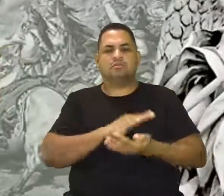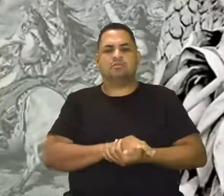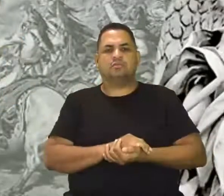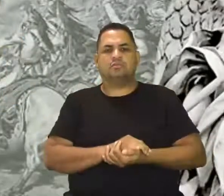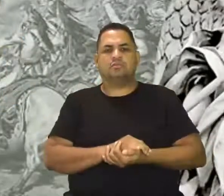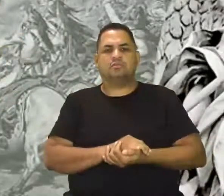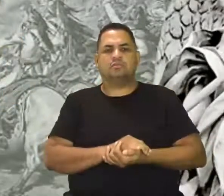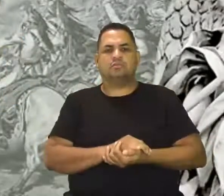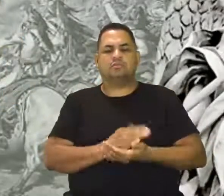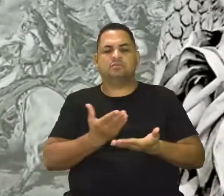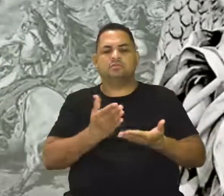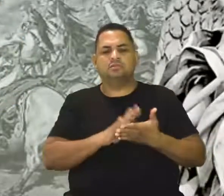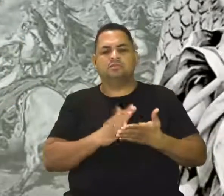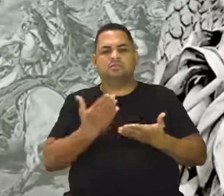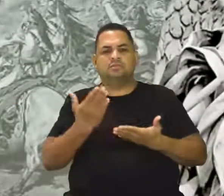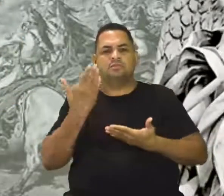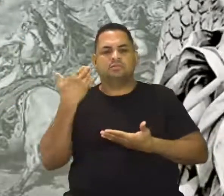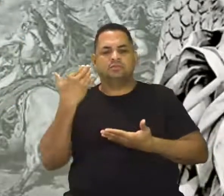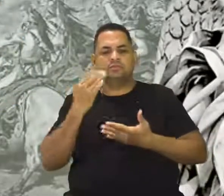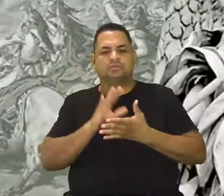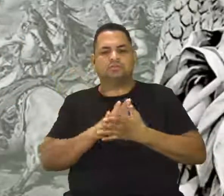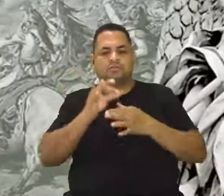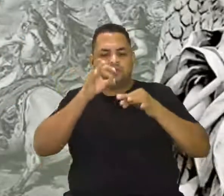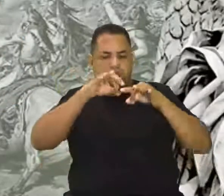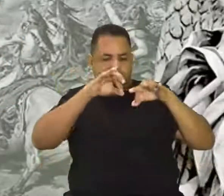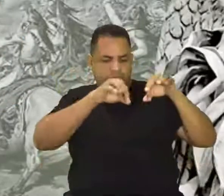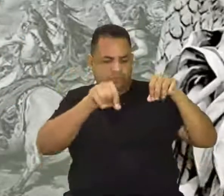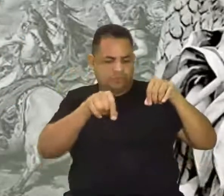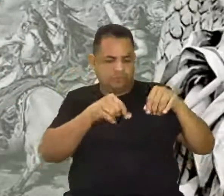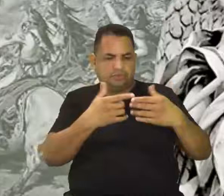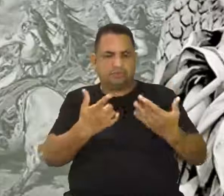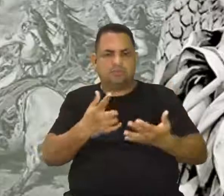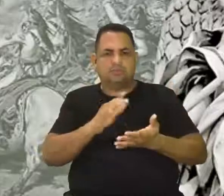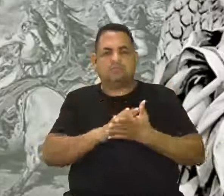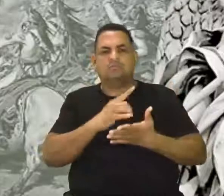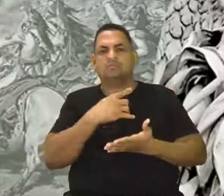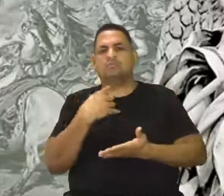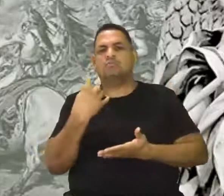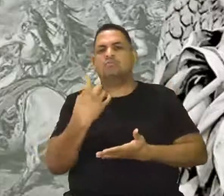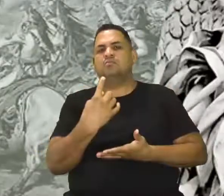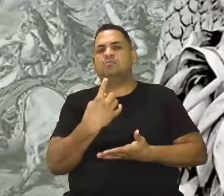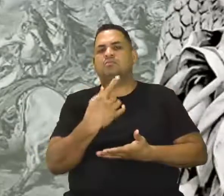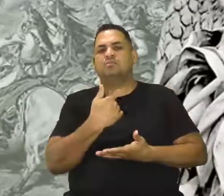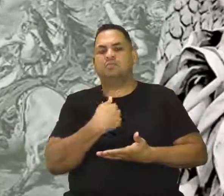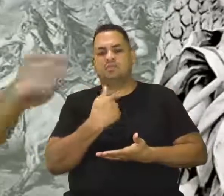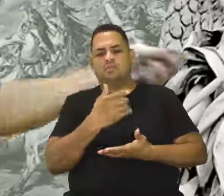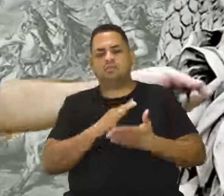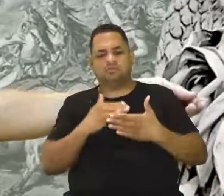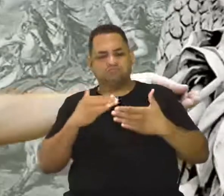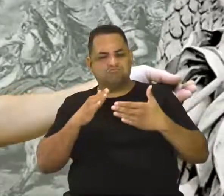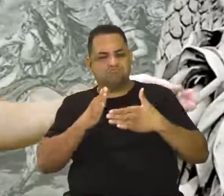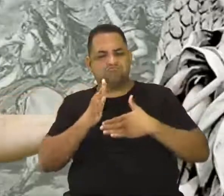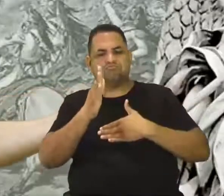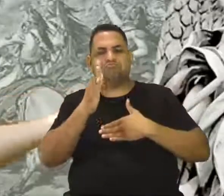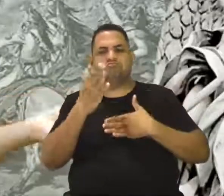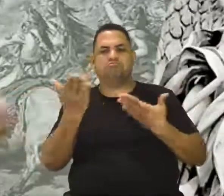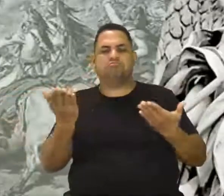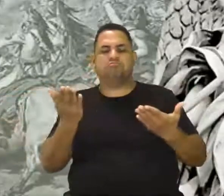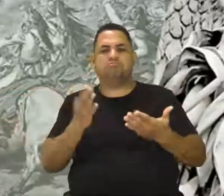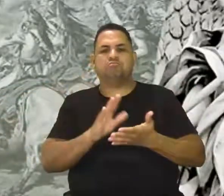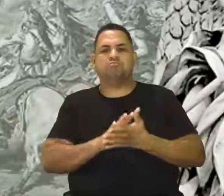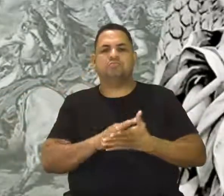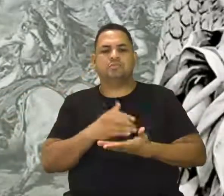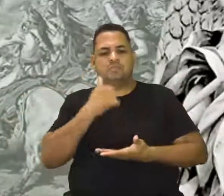isso. E deixar o nosso legado, a nossa semente aqui. Porque todos nós estamos de passagem. Eu estou de passagem, o Sami aqui